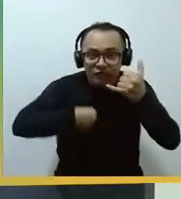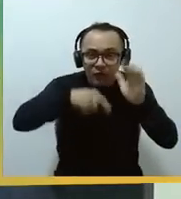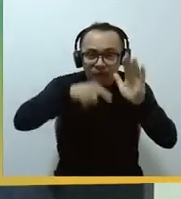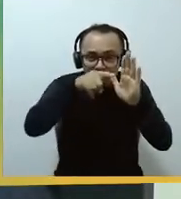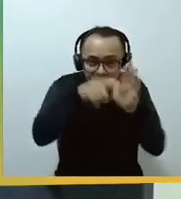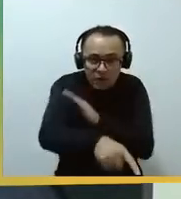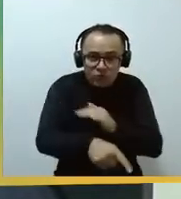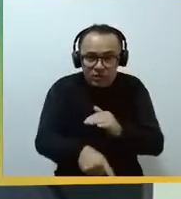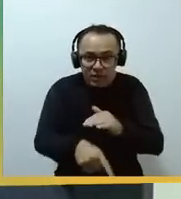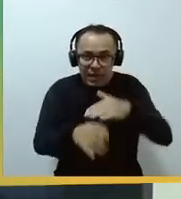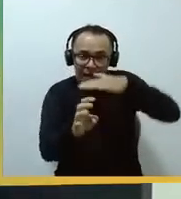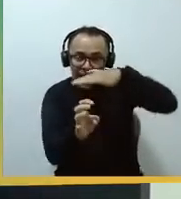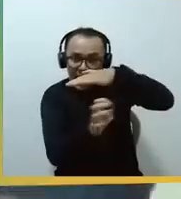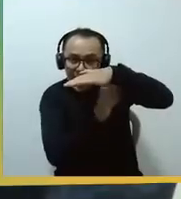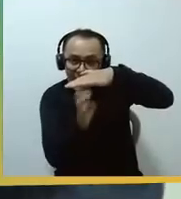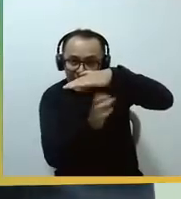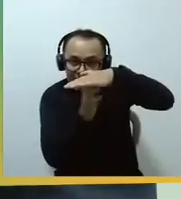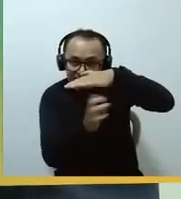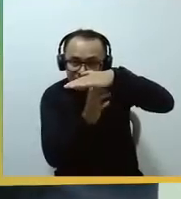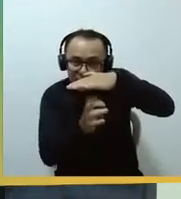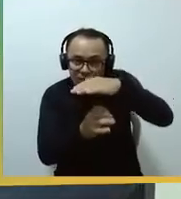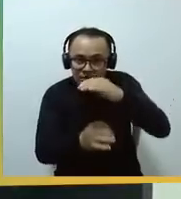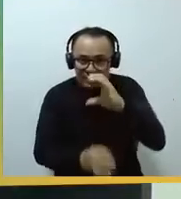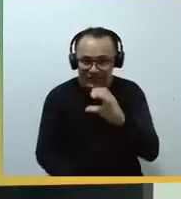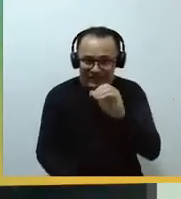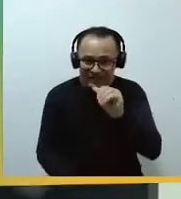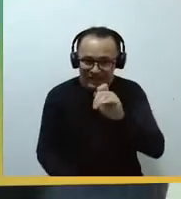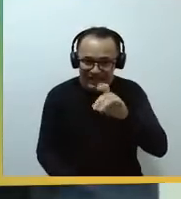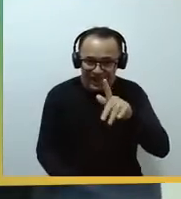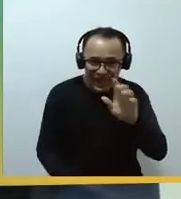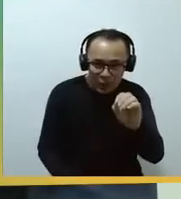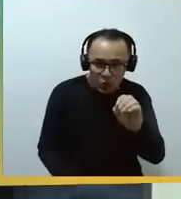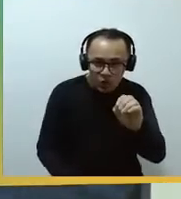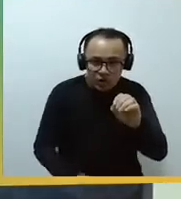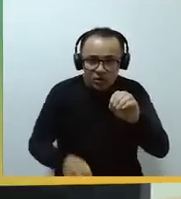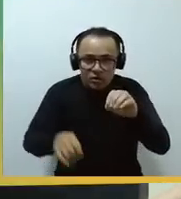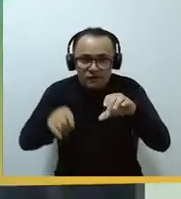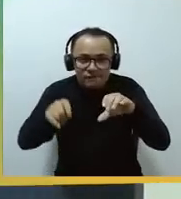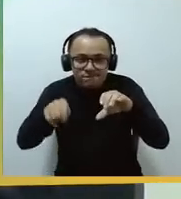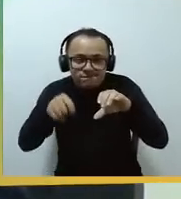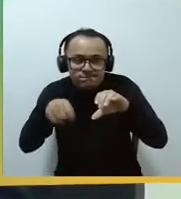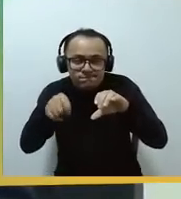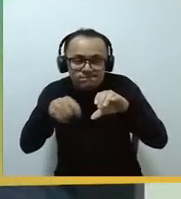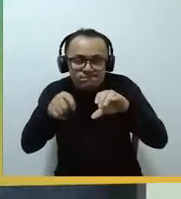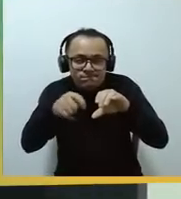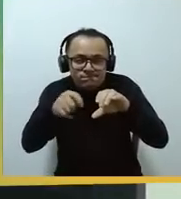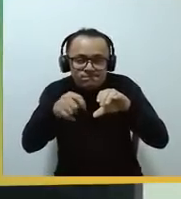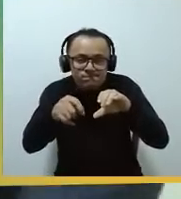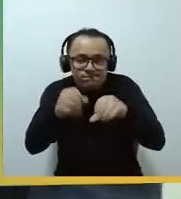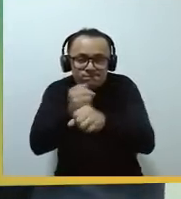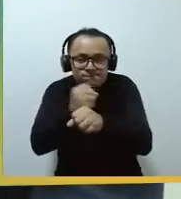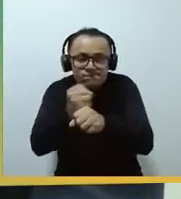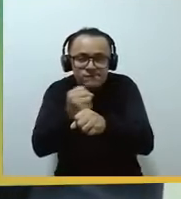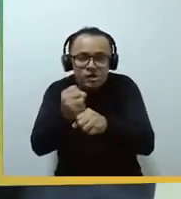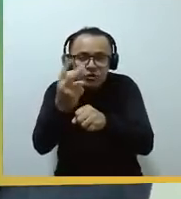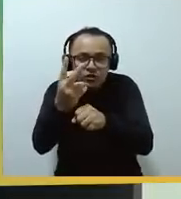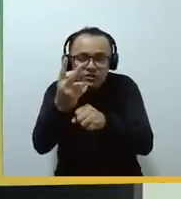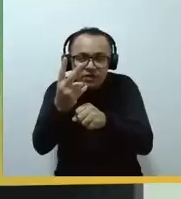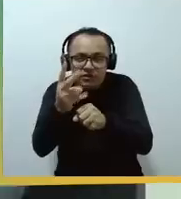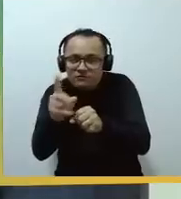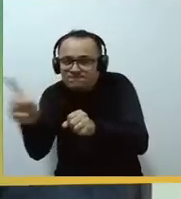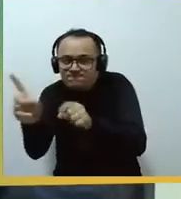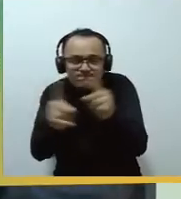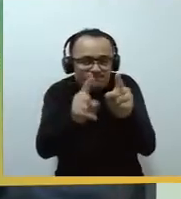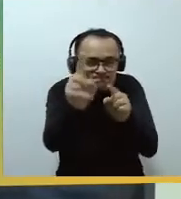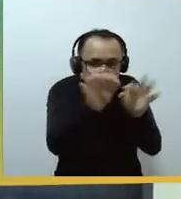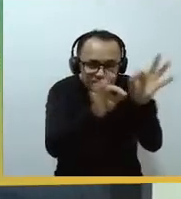empresa, o GAECO, gravou todo mundo durante 2 anos. Fez todas as investigações, fizeram todas as delações. Nunca